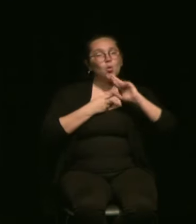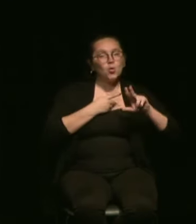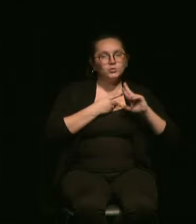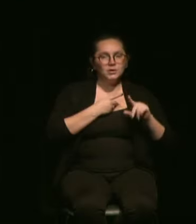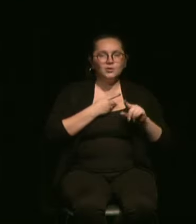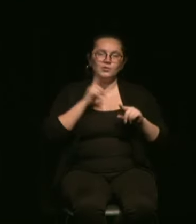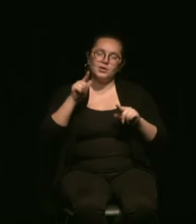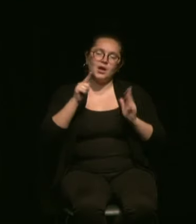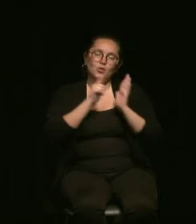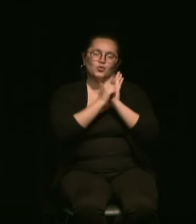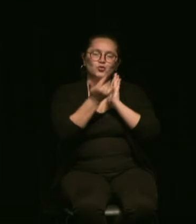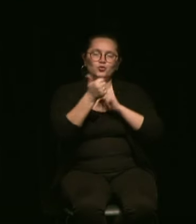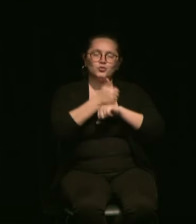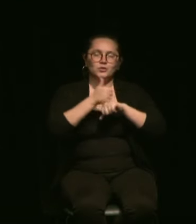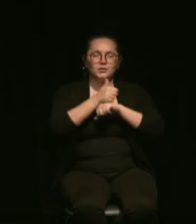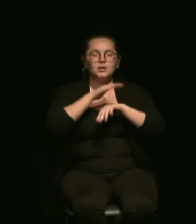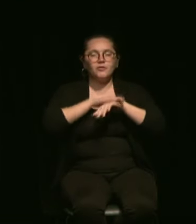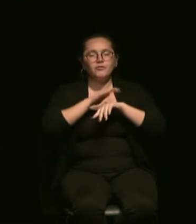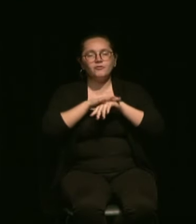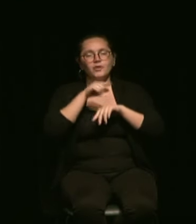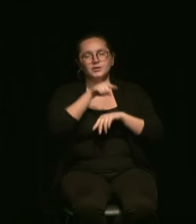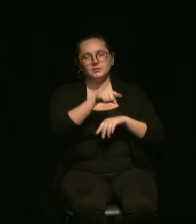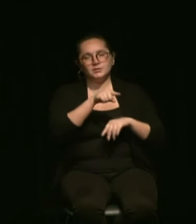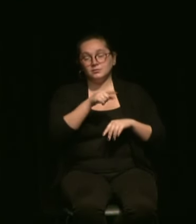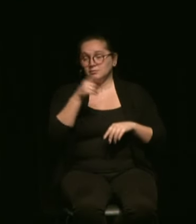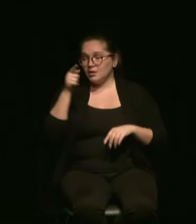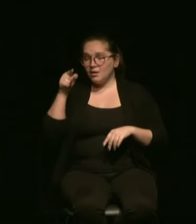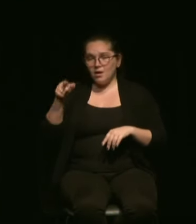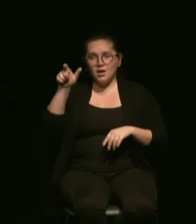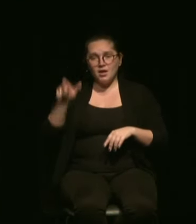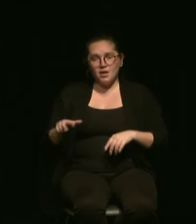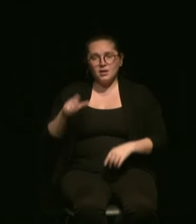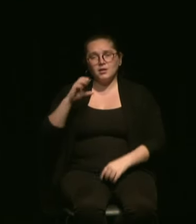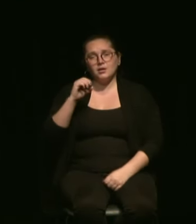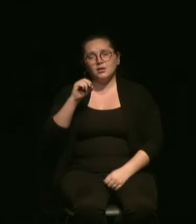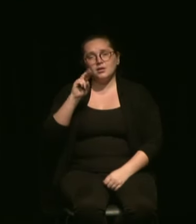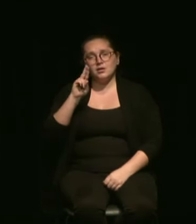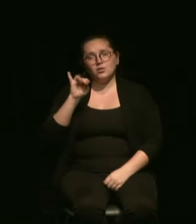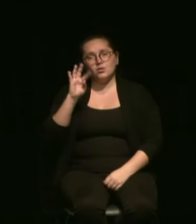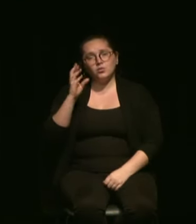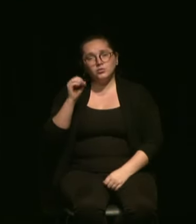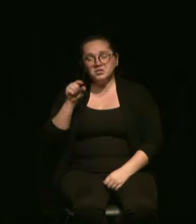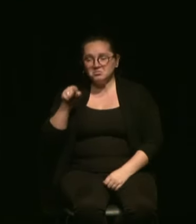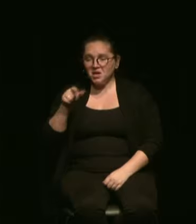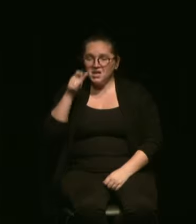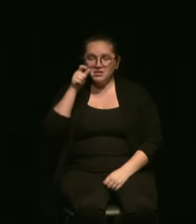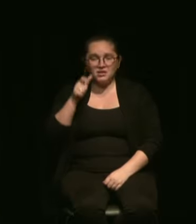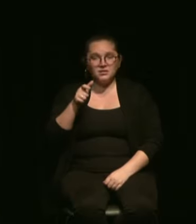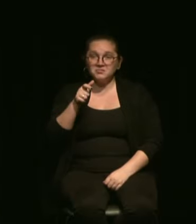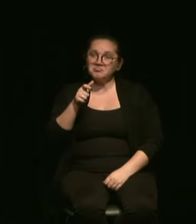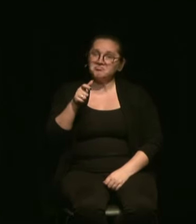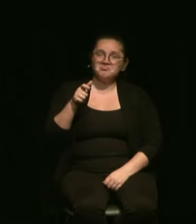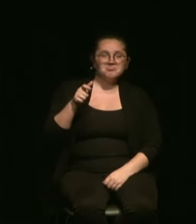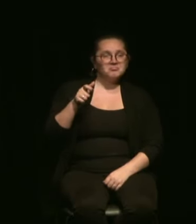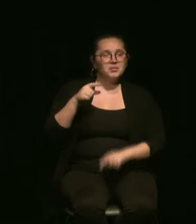jornalista, para o Coutinho é profundamente desinteressante. Não tem histórias mais reais e menos reais